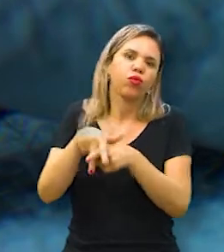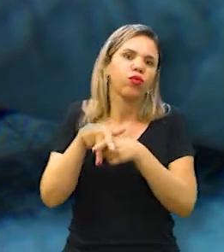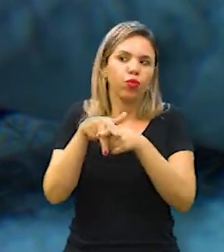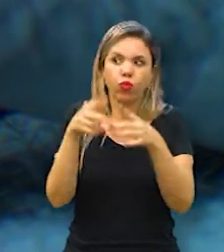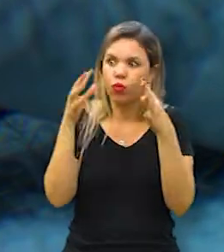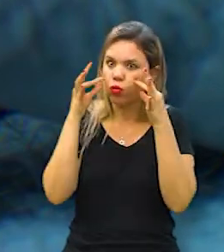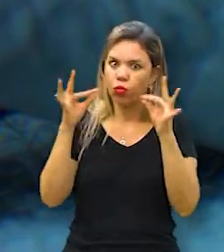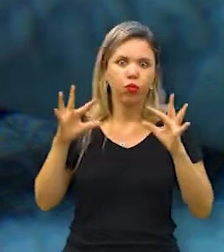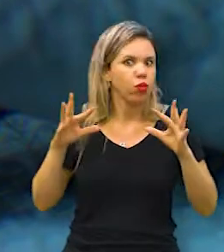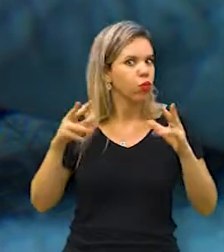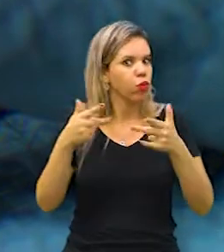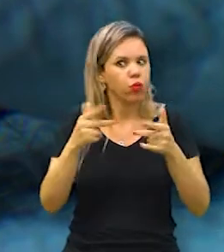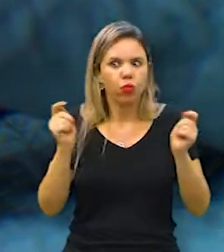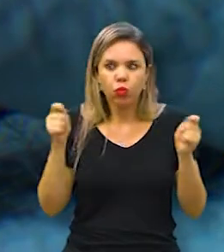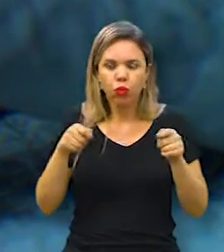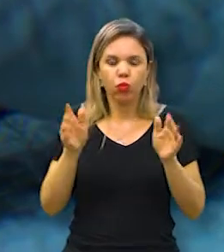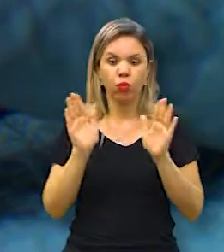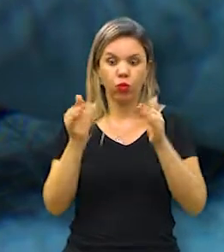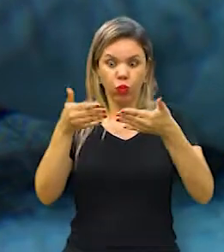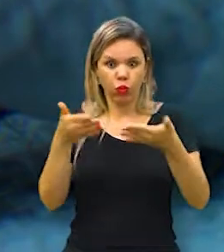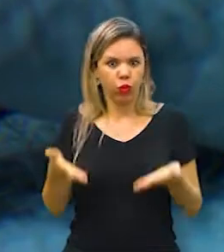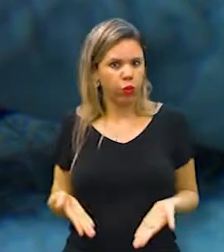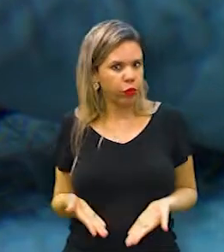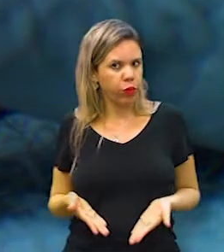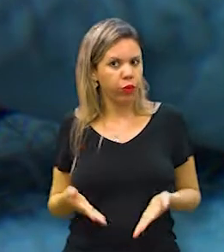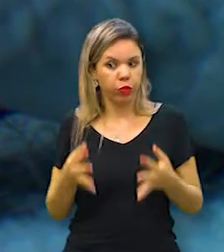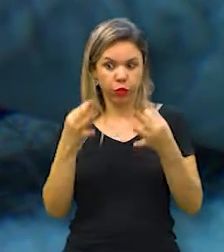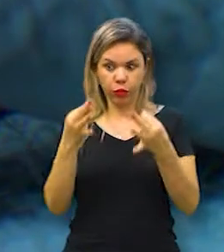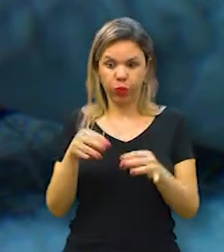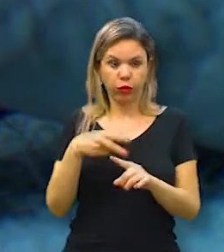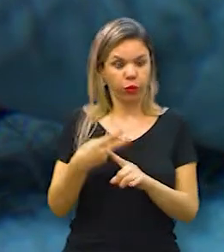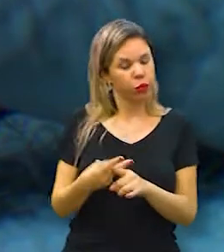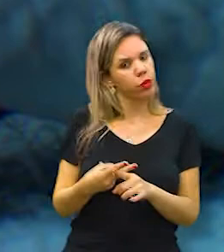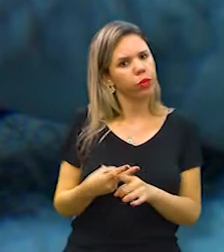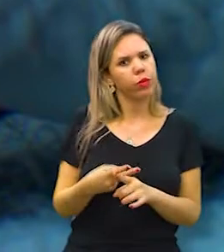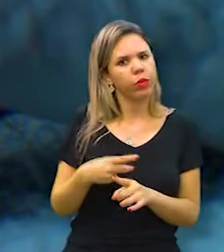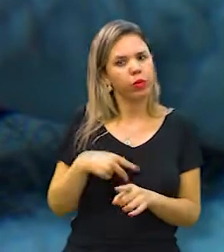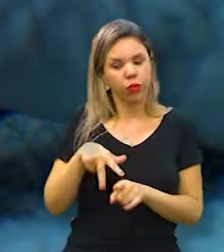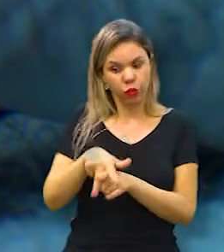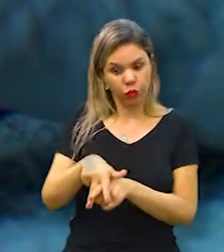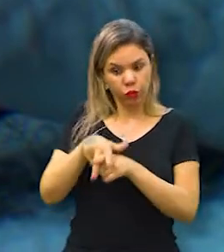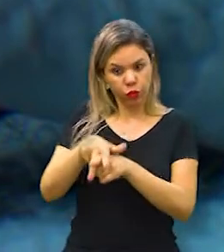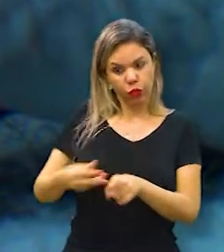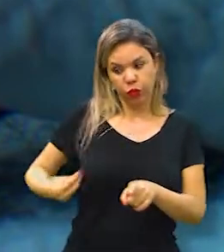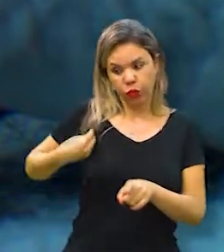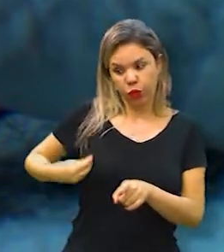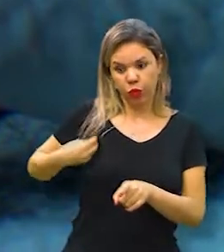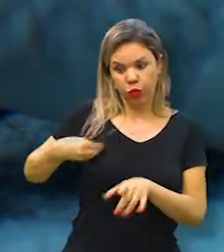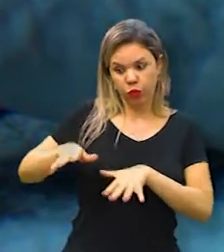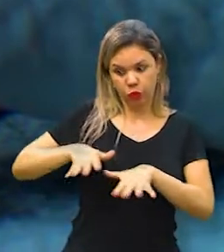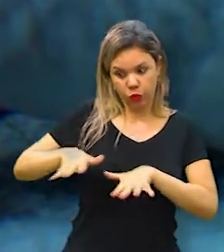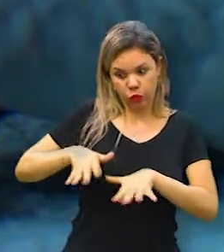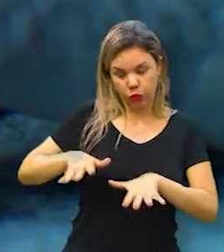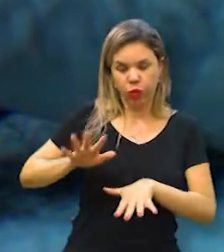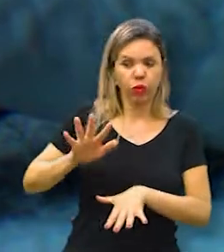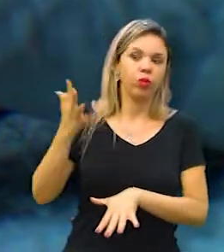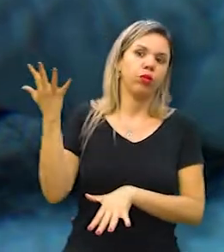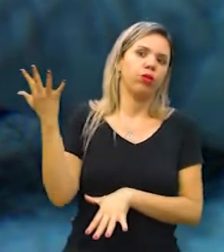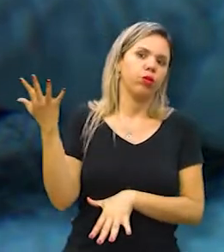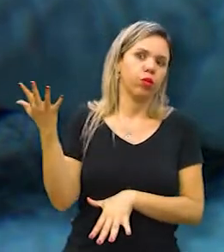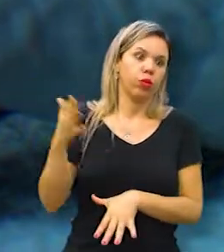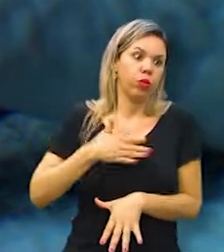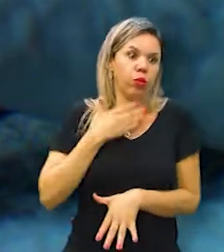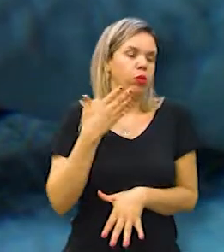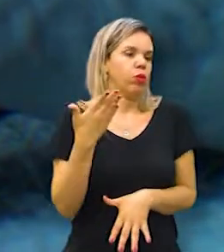ter muita concentração, além de atenção, porque ele é um ser vivo. Então, ele pode, de repente,